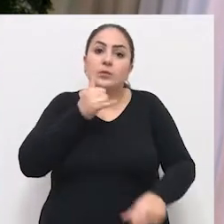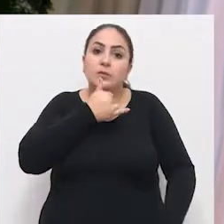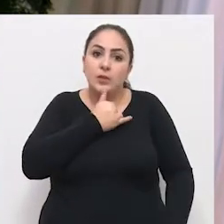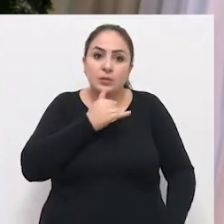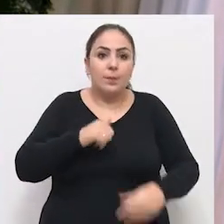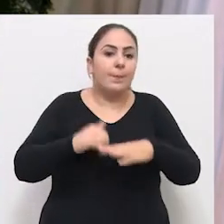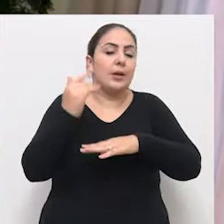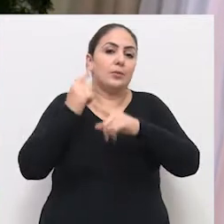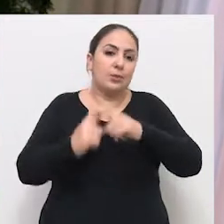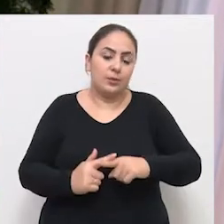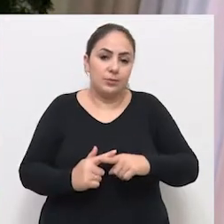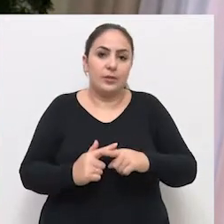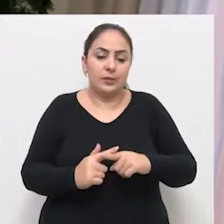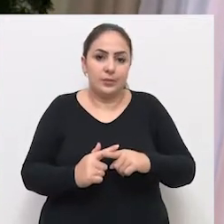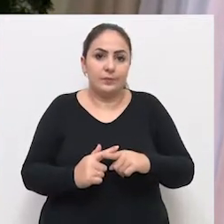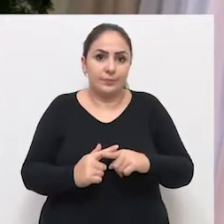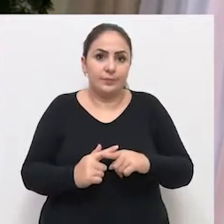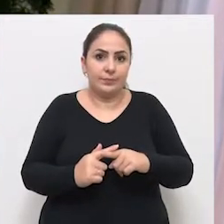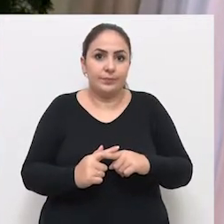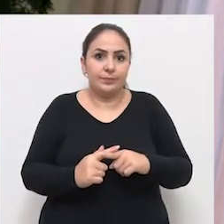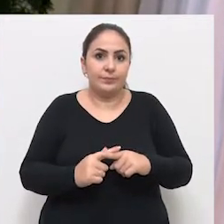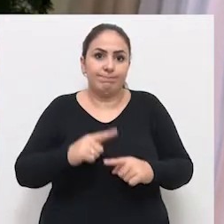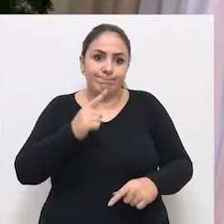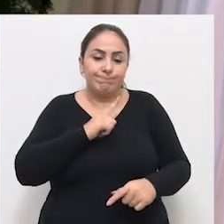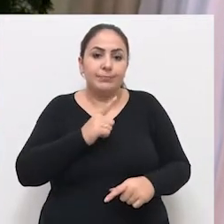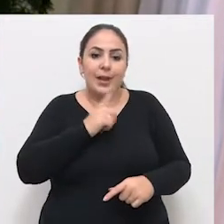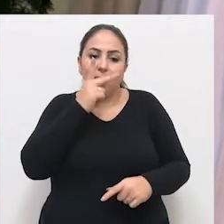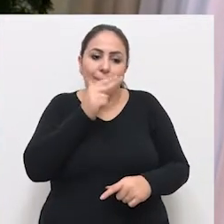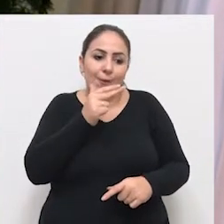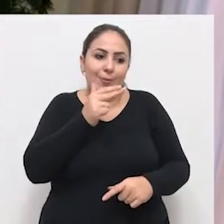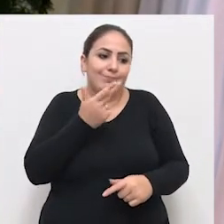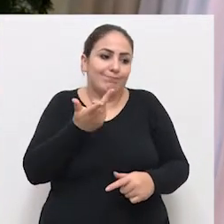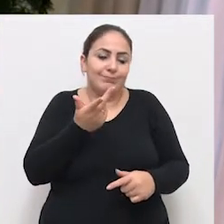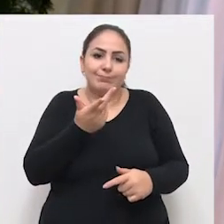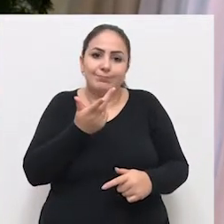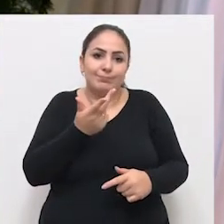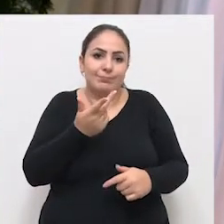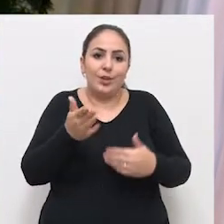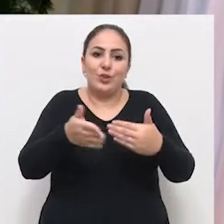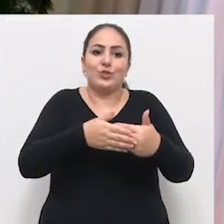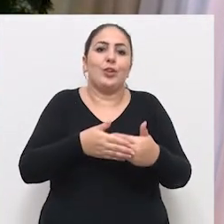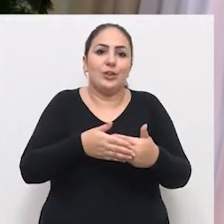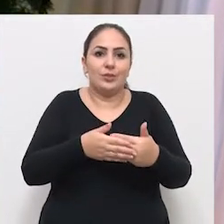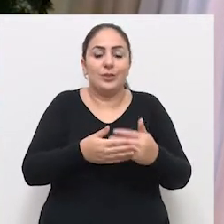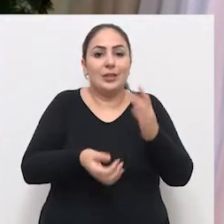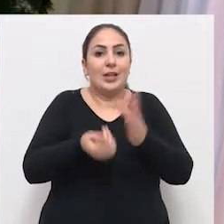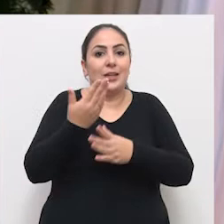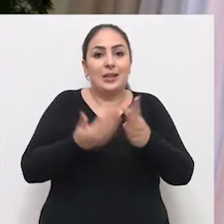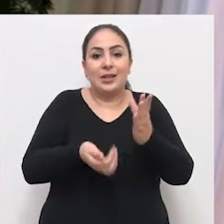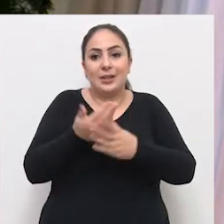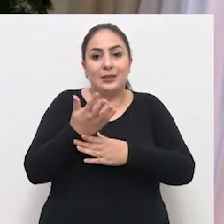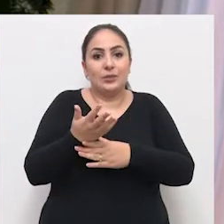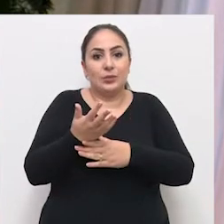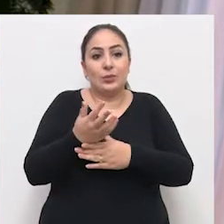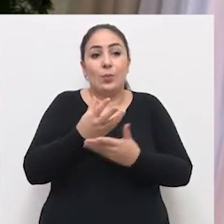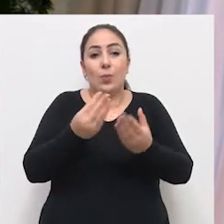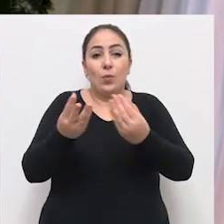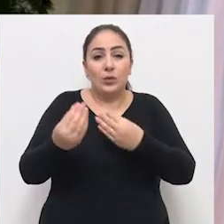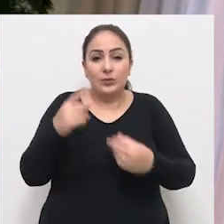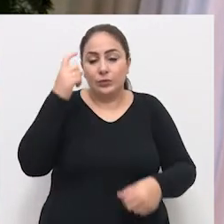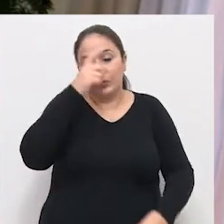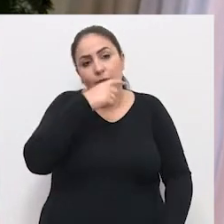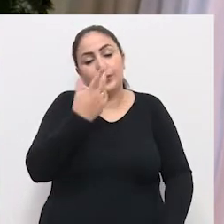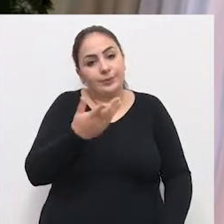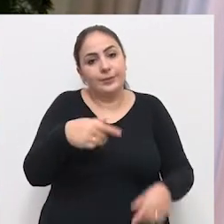o comércio, infelizmente, mais uma vez está pagando essa conta e gerando,